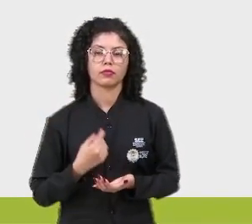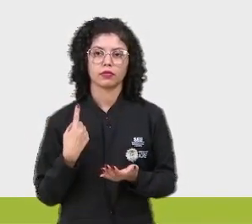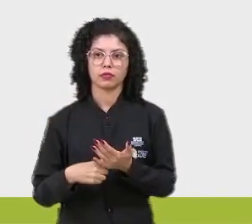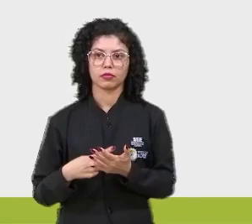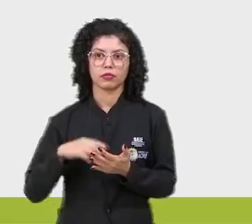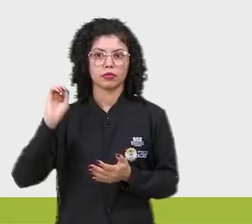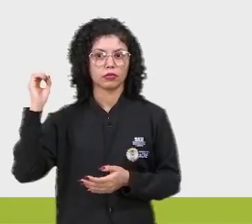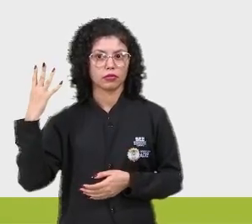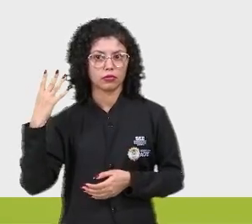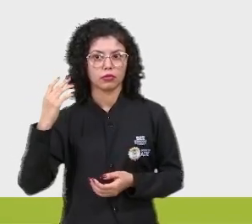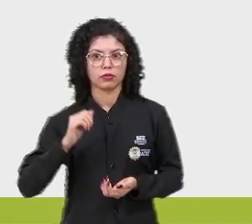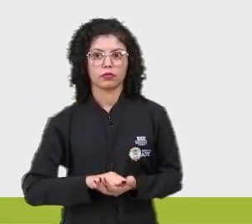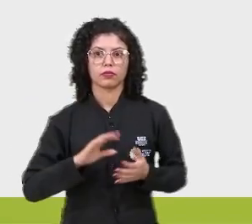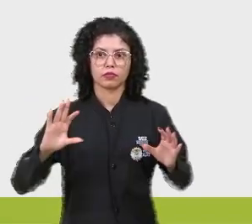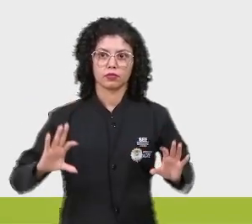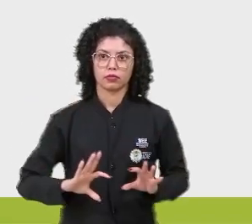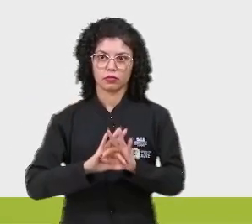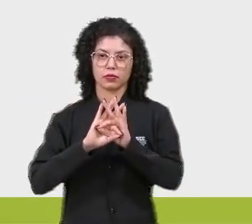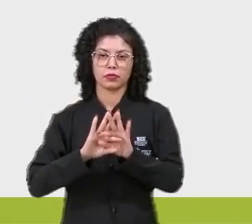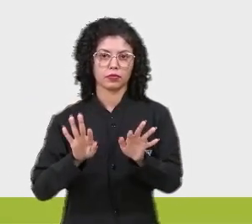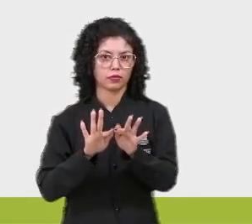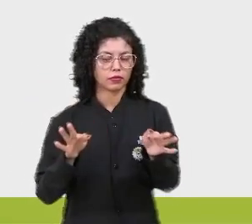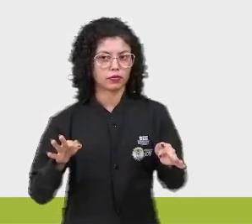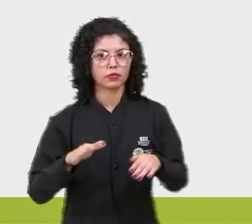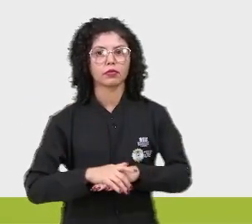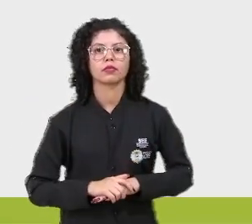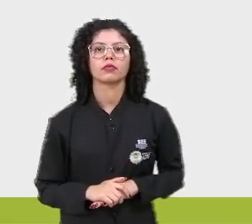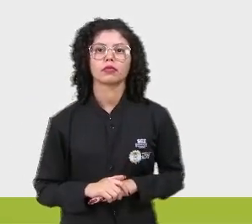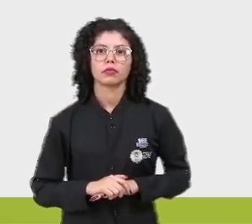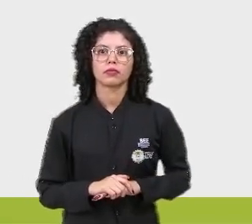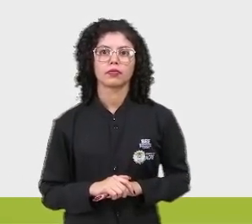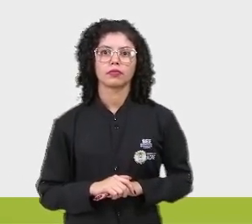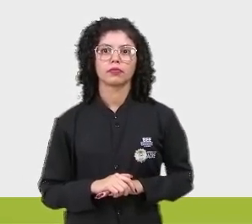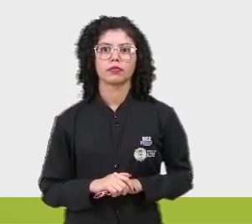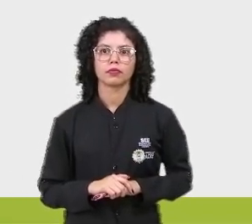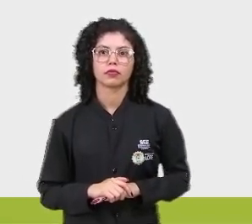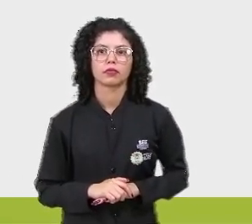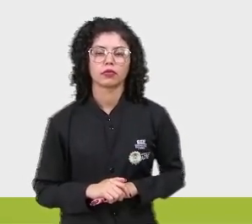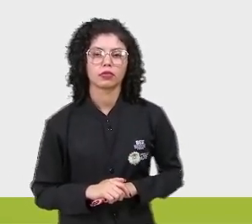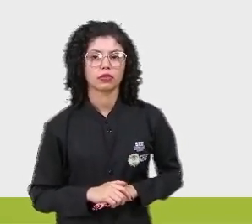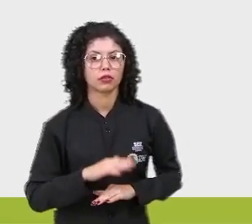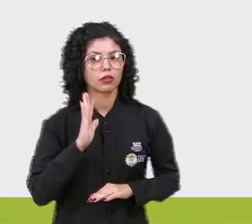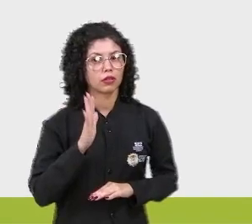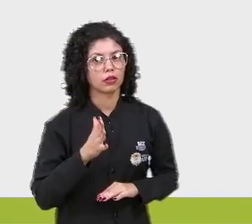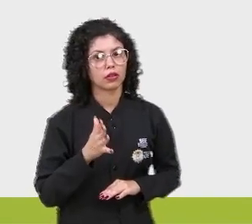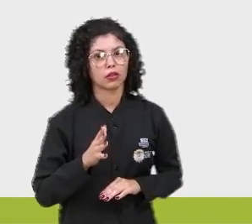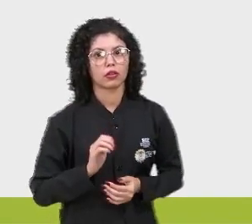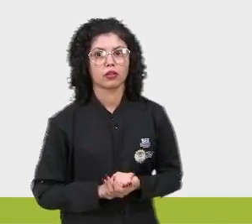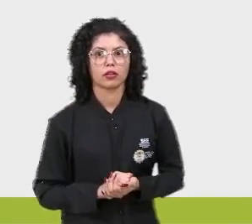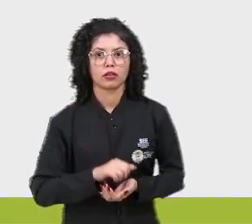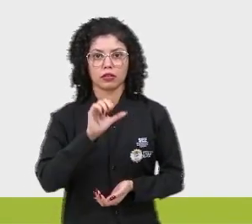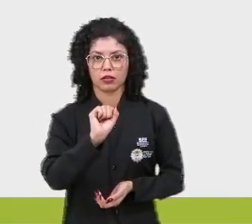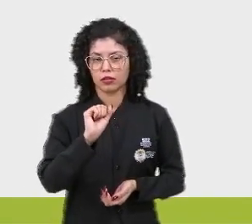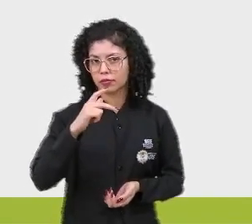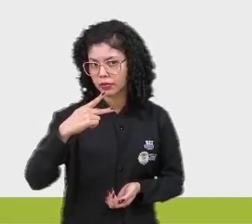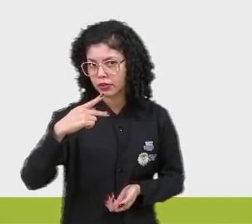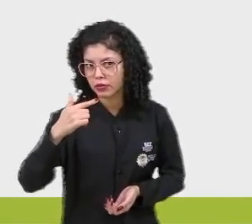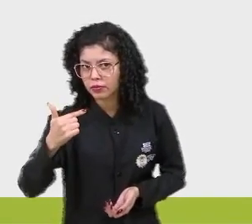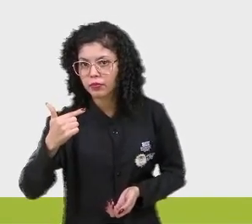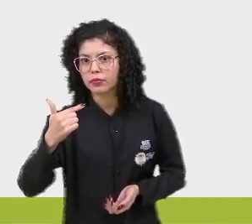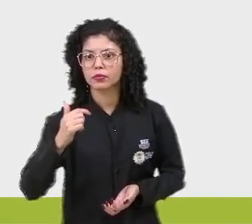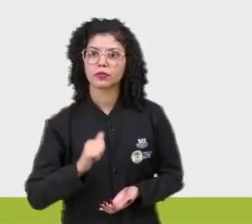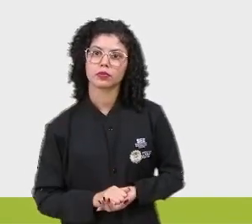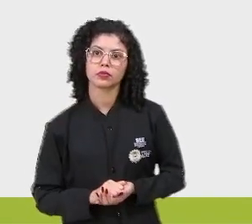quando o carbono fazer ligações simples. Pode passar. Já na hibridização